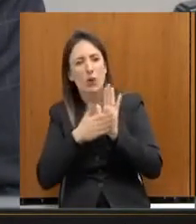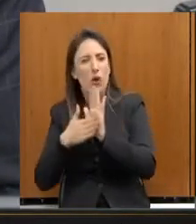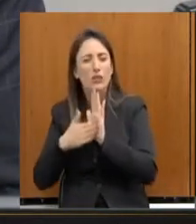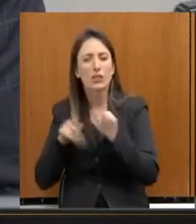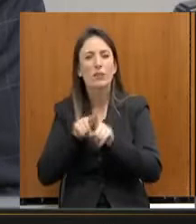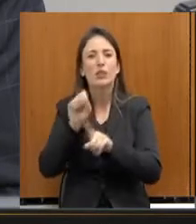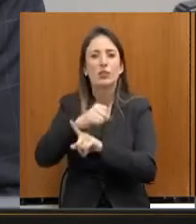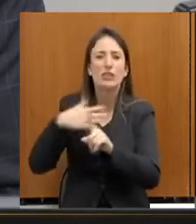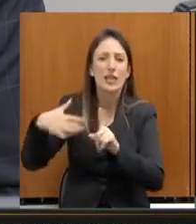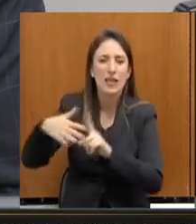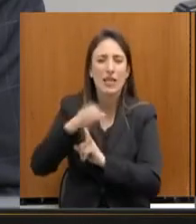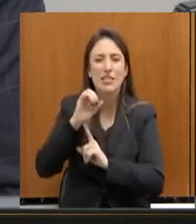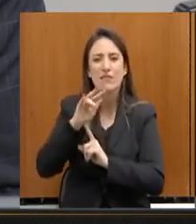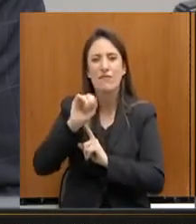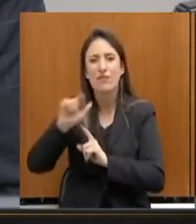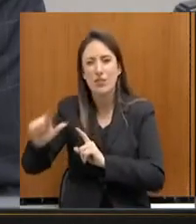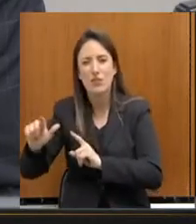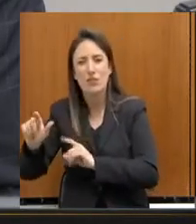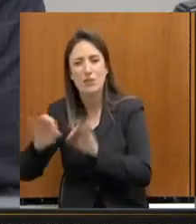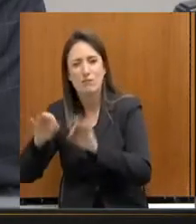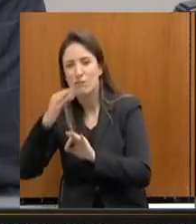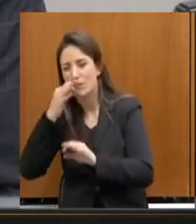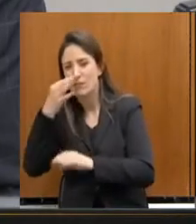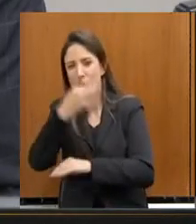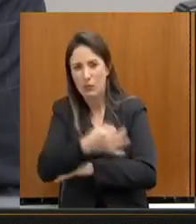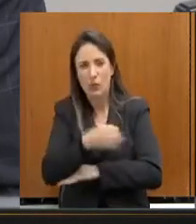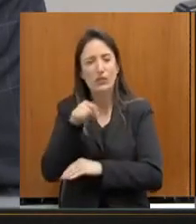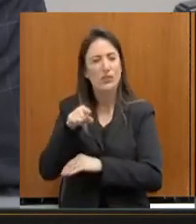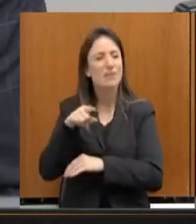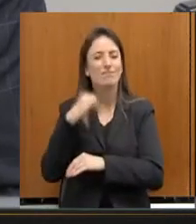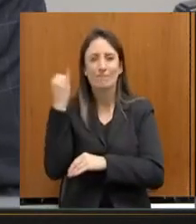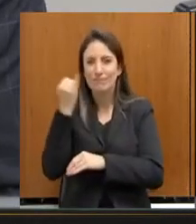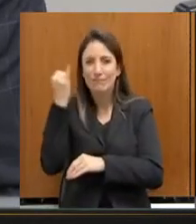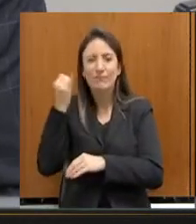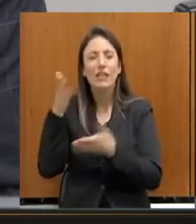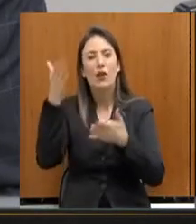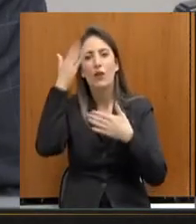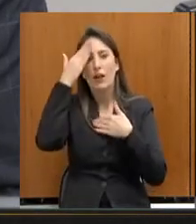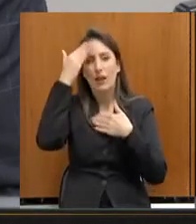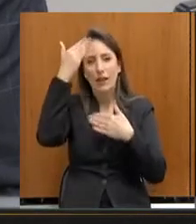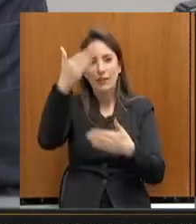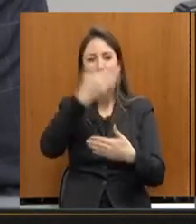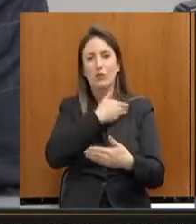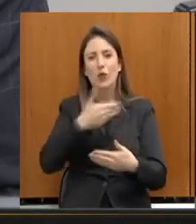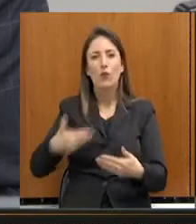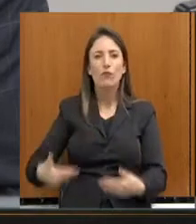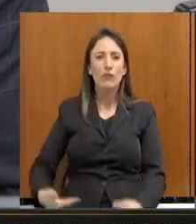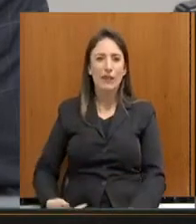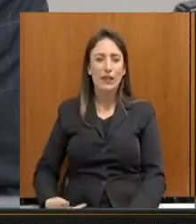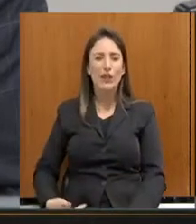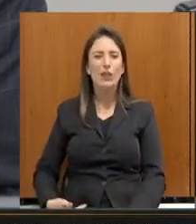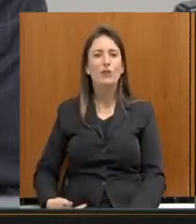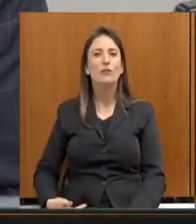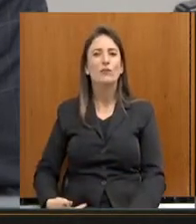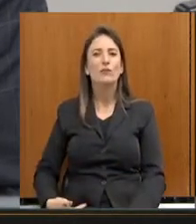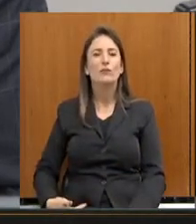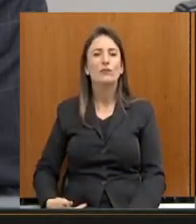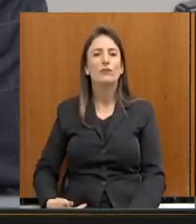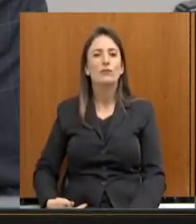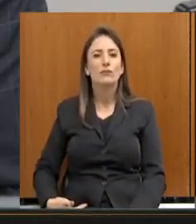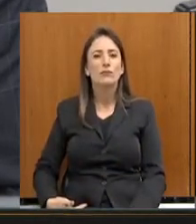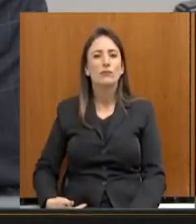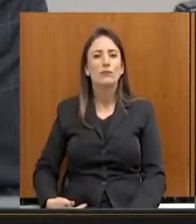organizada temos de extrema relevância então eu agradeço aqui ao governo por garantir